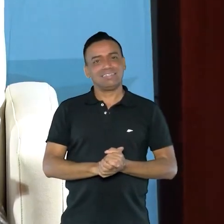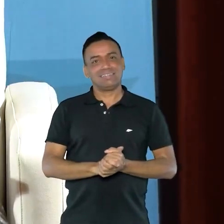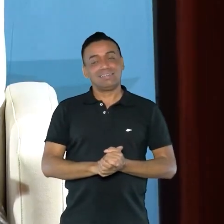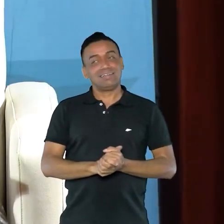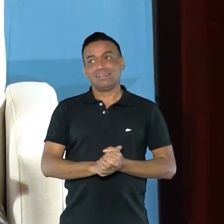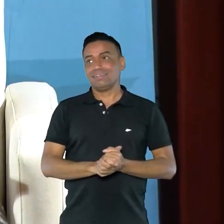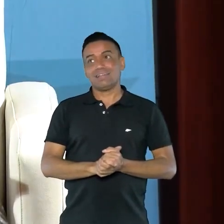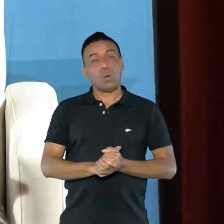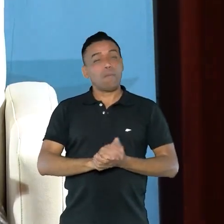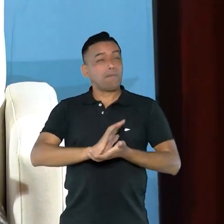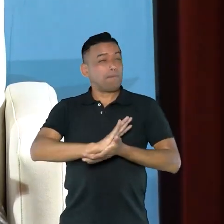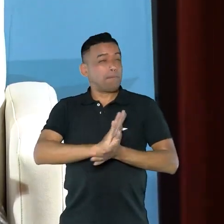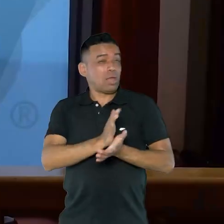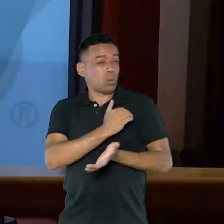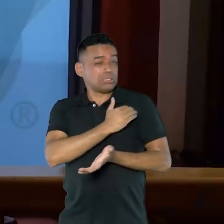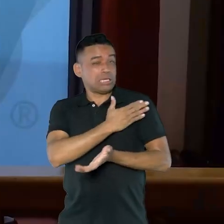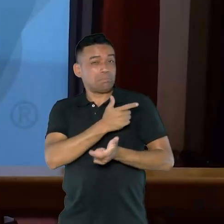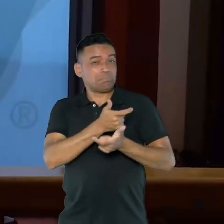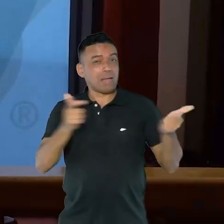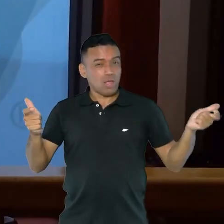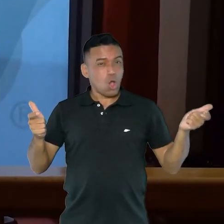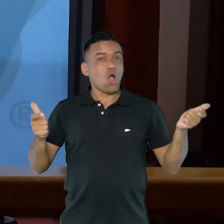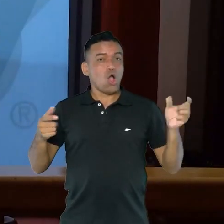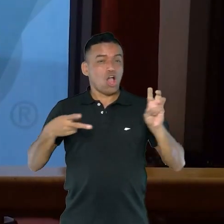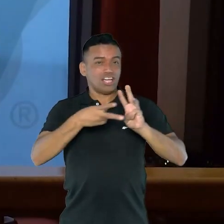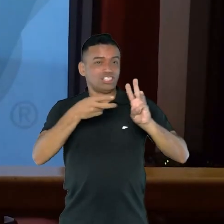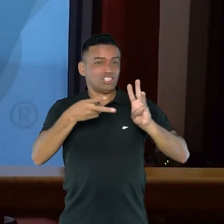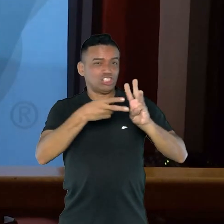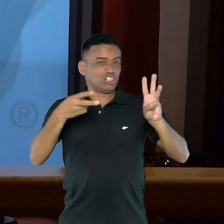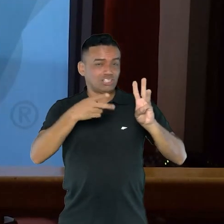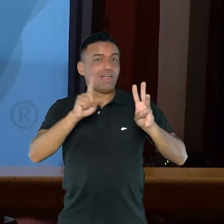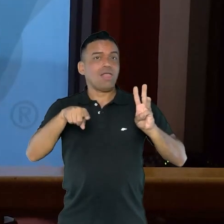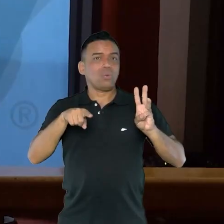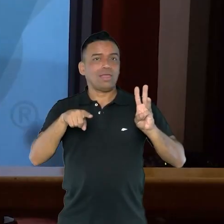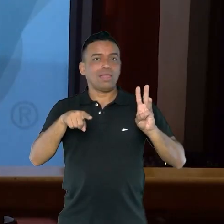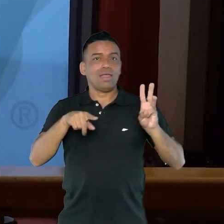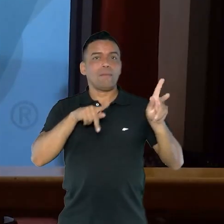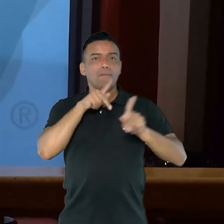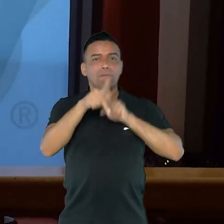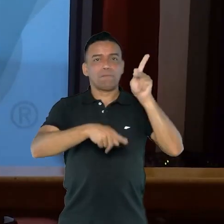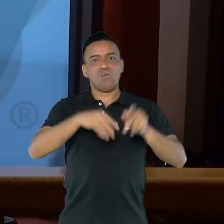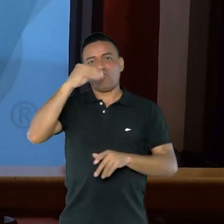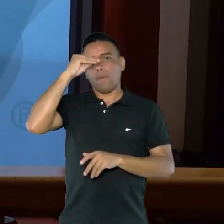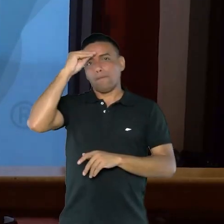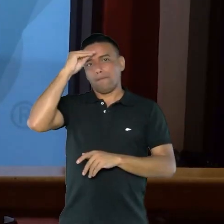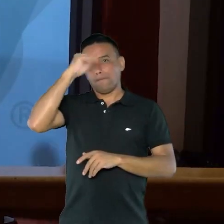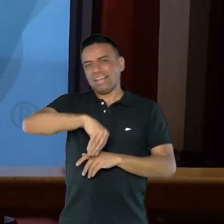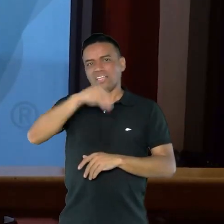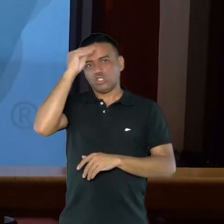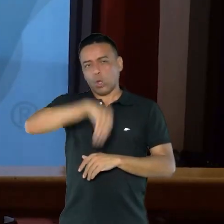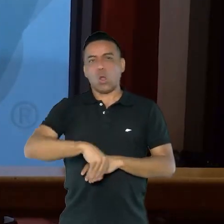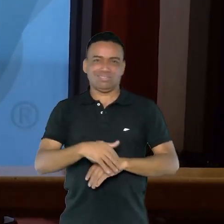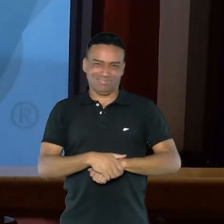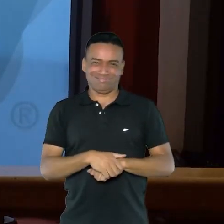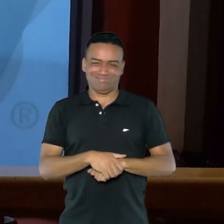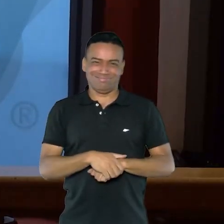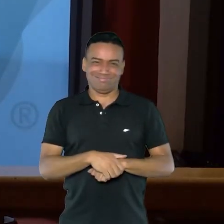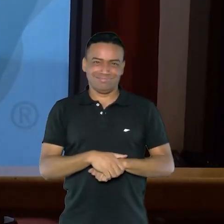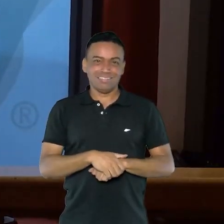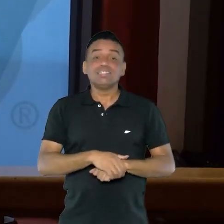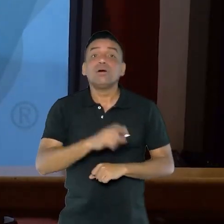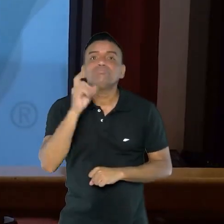racistas, né, sobre povos indígenas é de que nós seríamos preguiçosos. Vocês já devem ter ouvido, talvez, né?